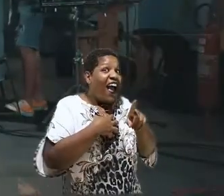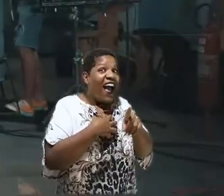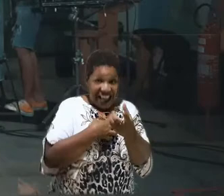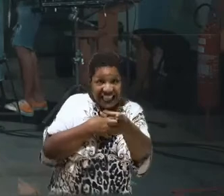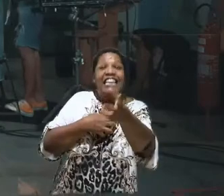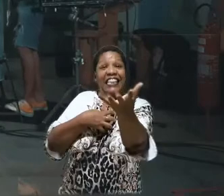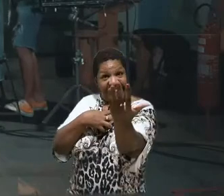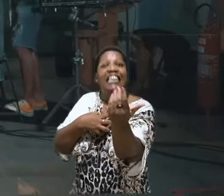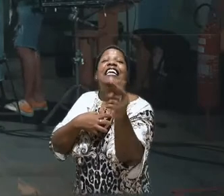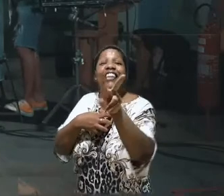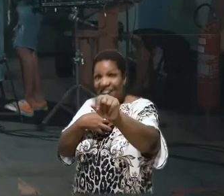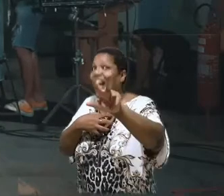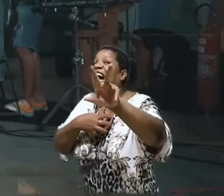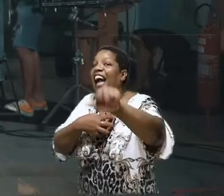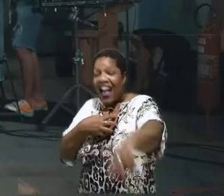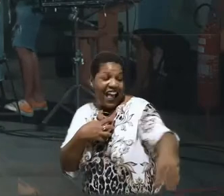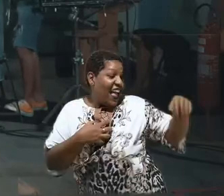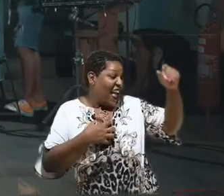para